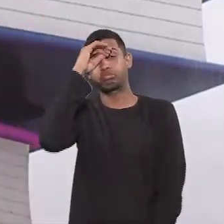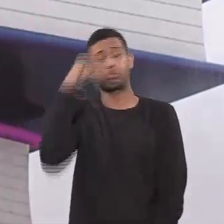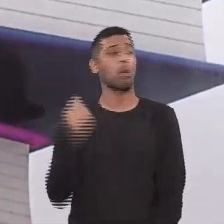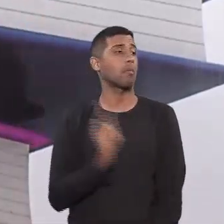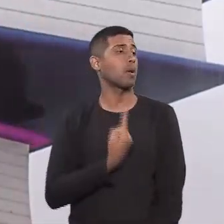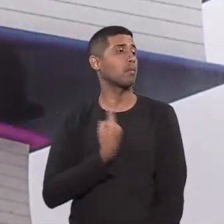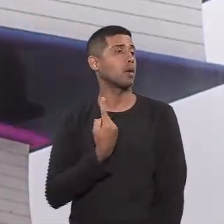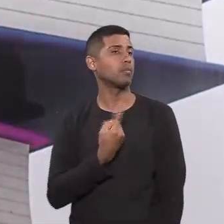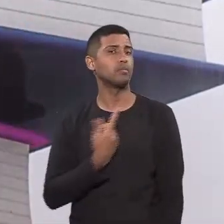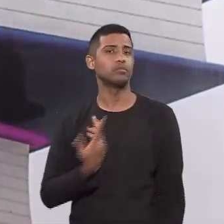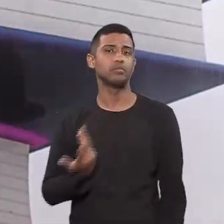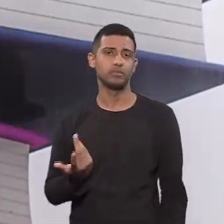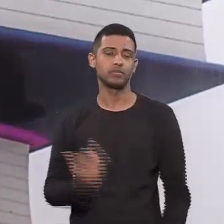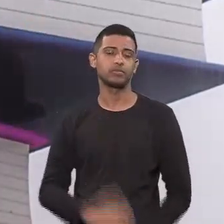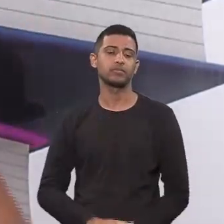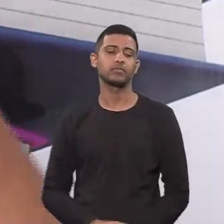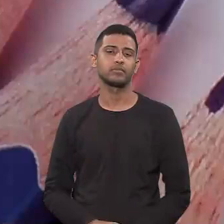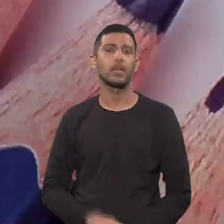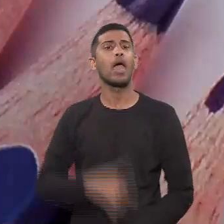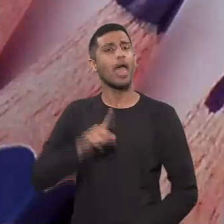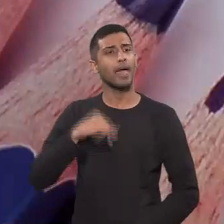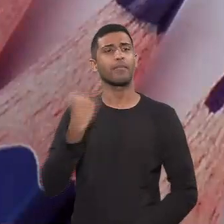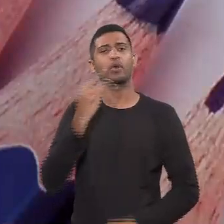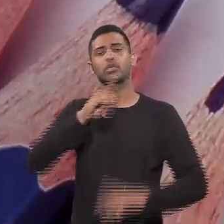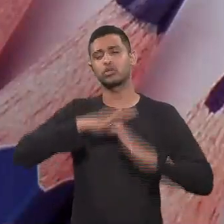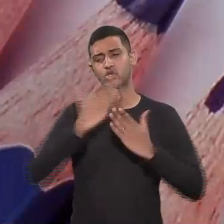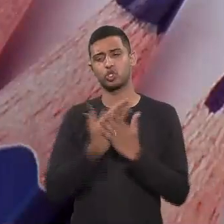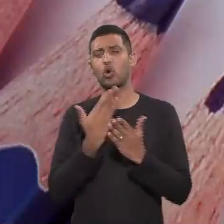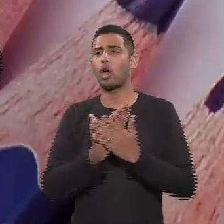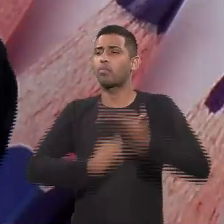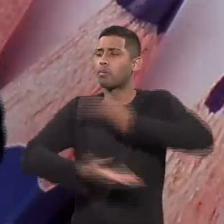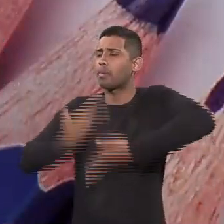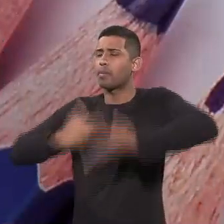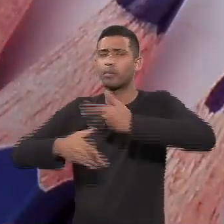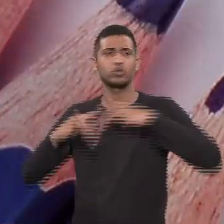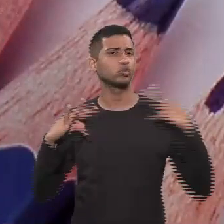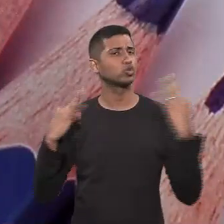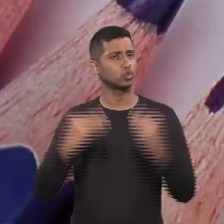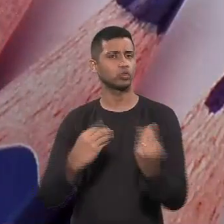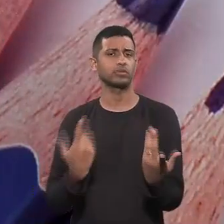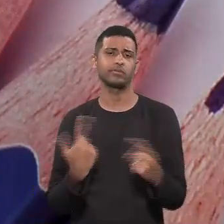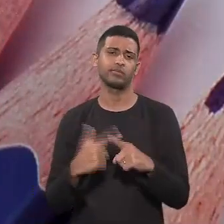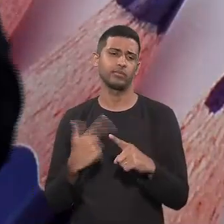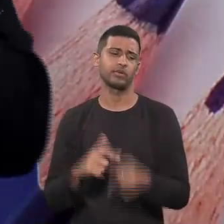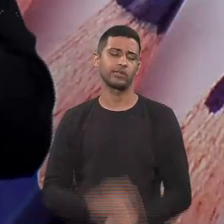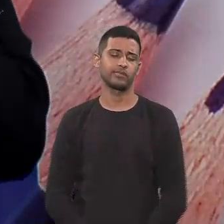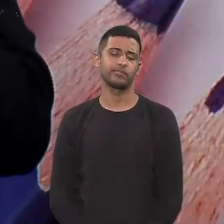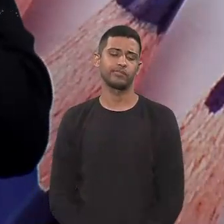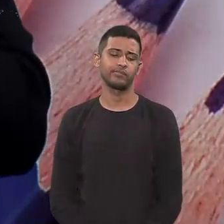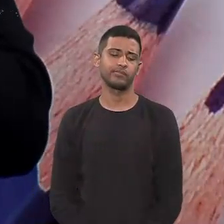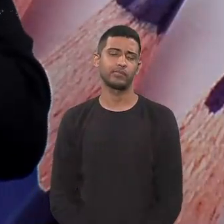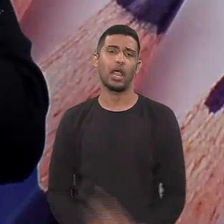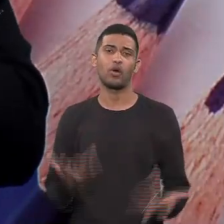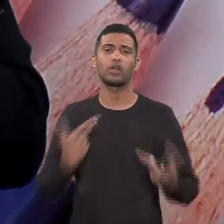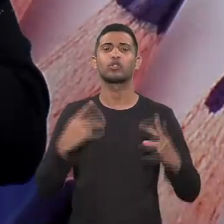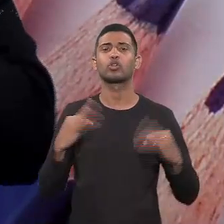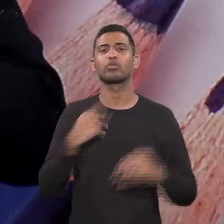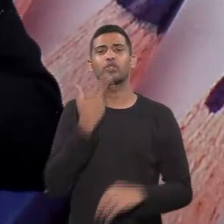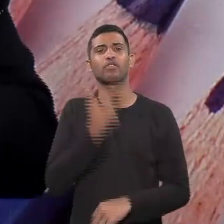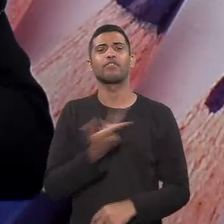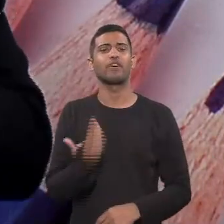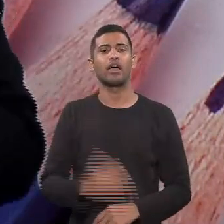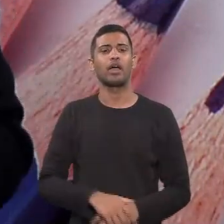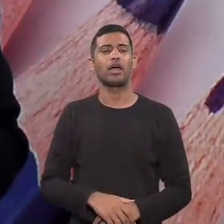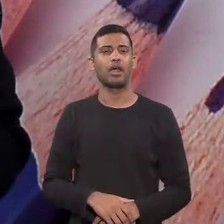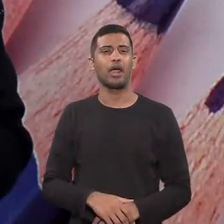na própria sala regular. Não, e a importância do envolvimento da escola, da escola como um todo, porque assim, é aquela coisa que agora todo mundo fala, né, ninguém